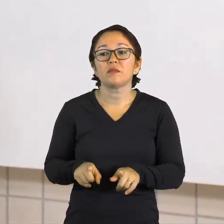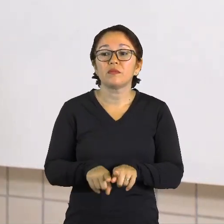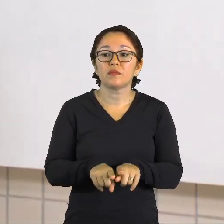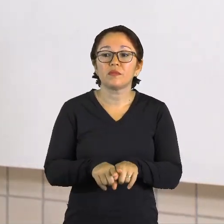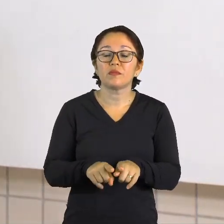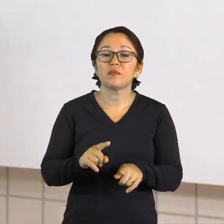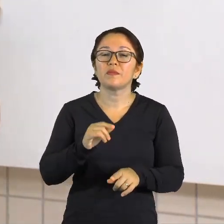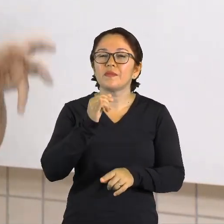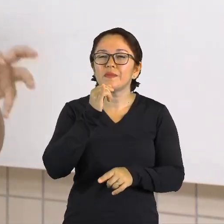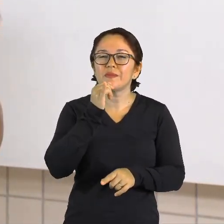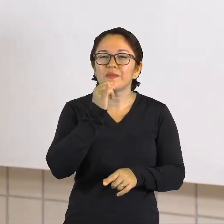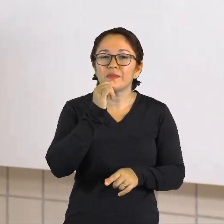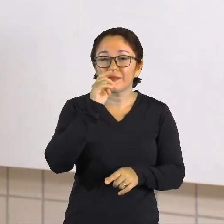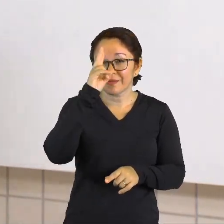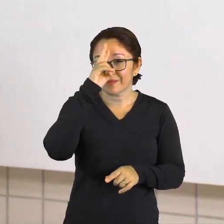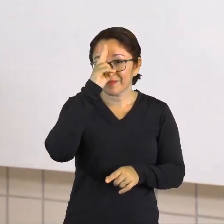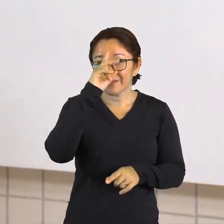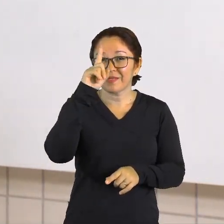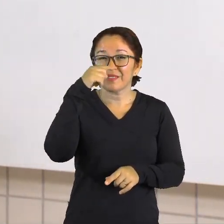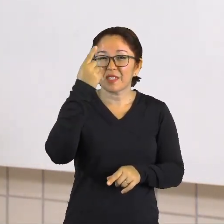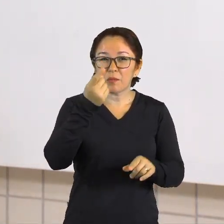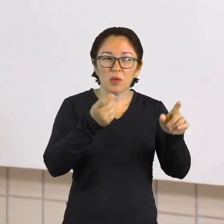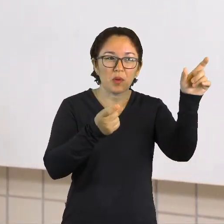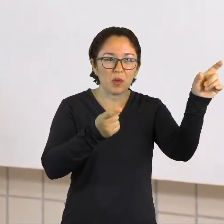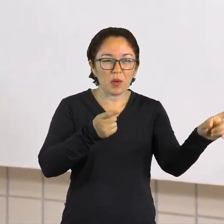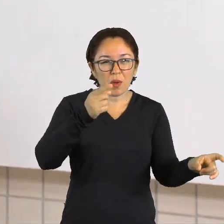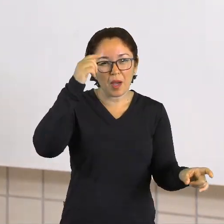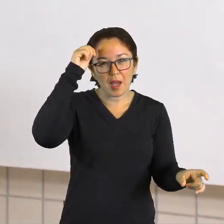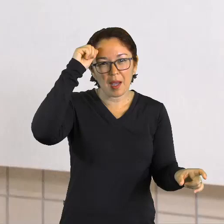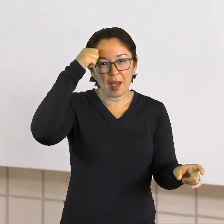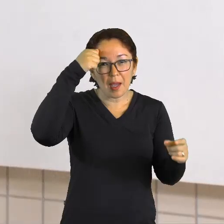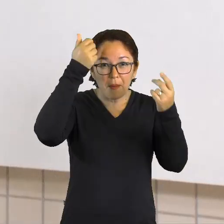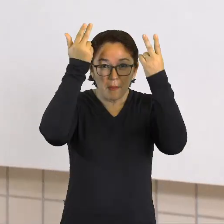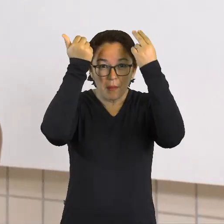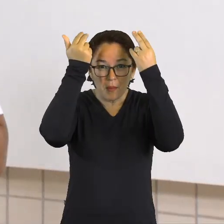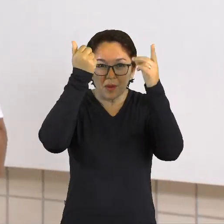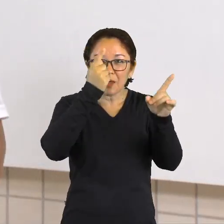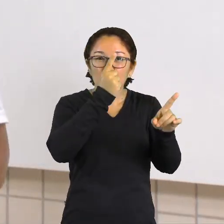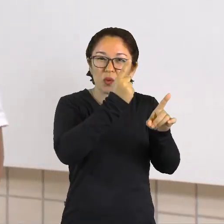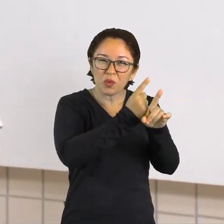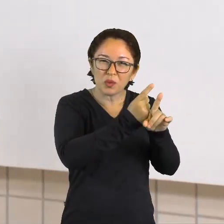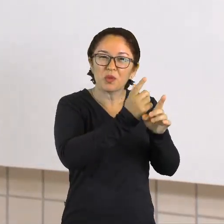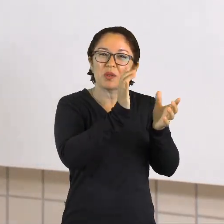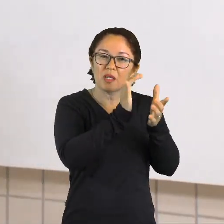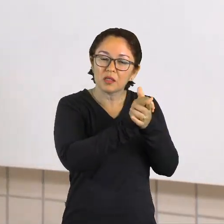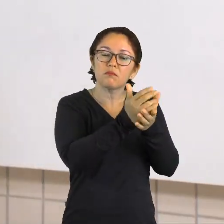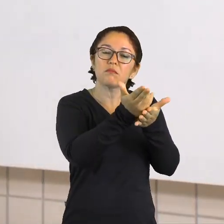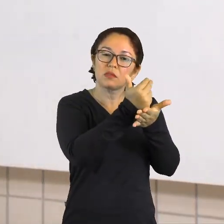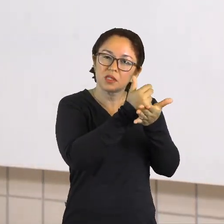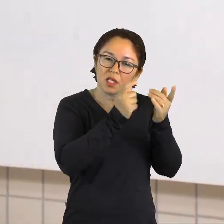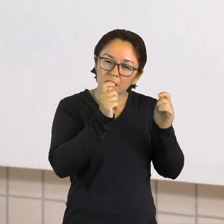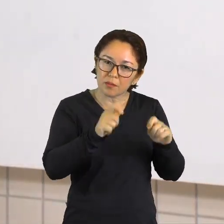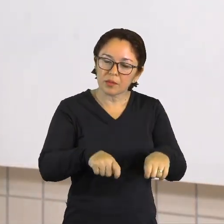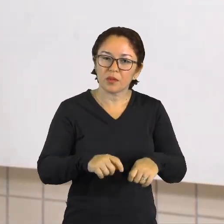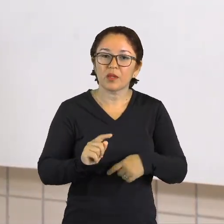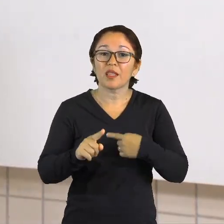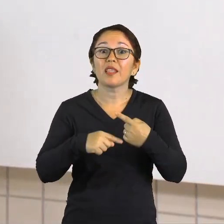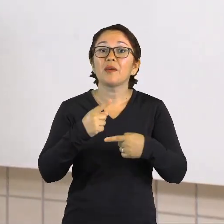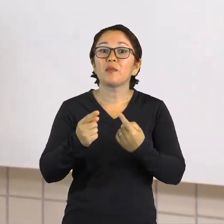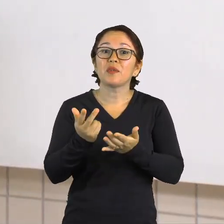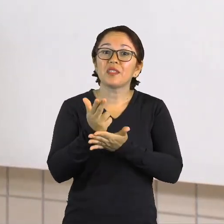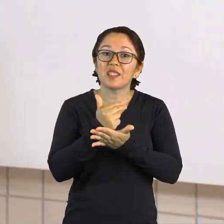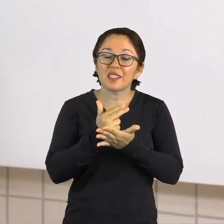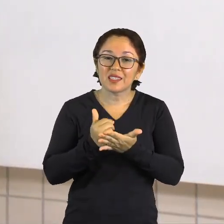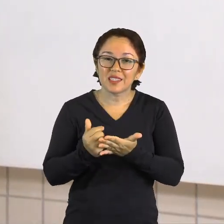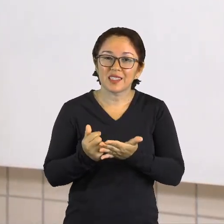o encontro dele com a coelha pretinha, que eles se casaram. E depois desenhar ele